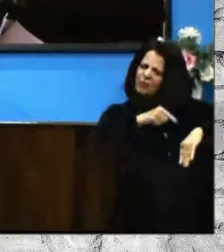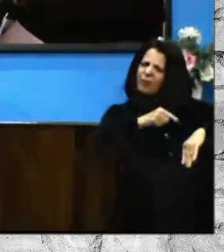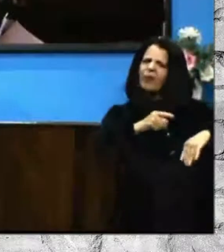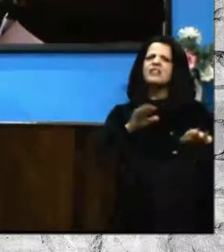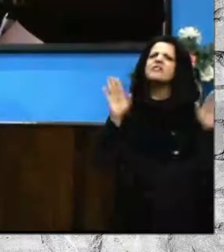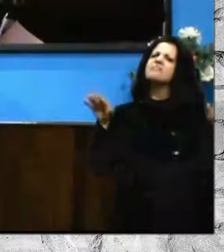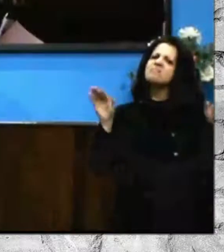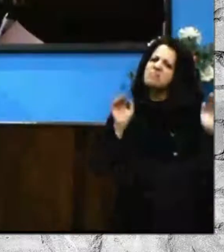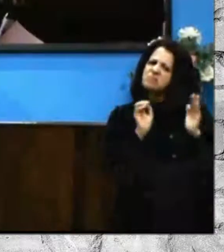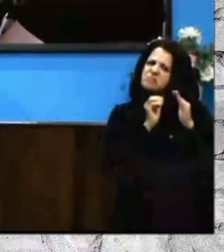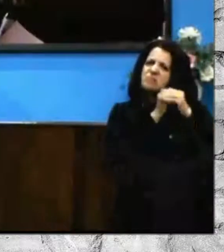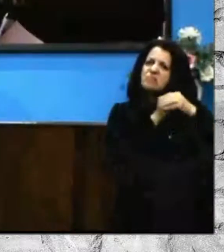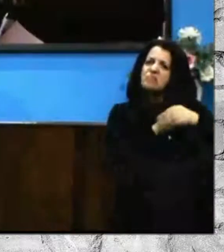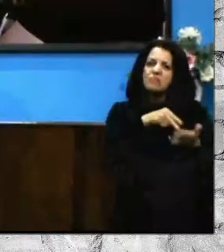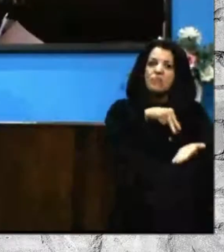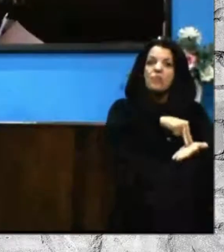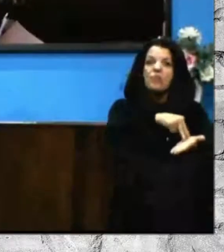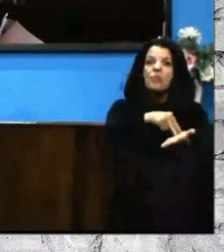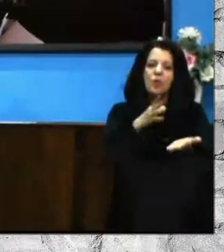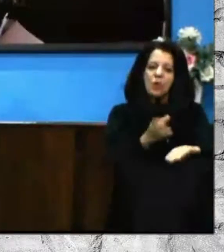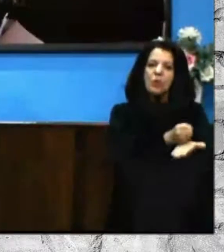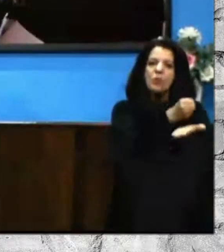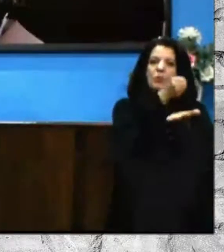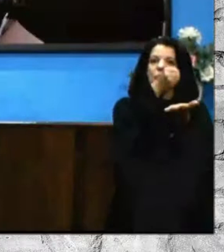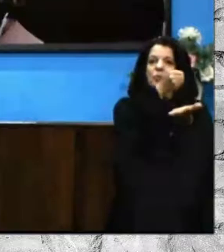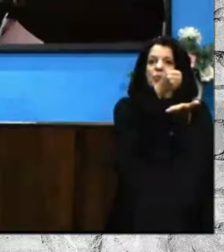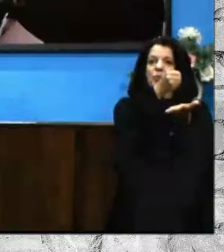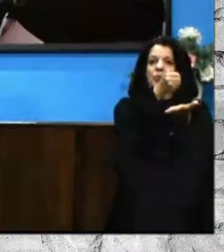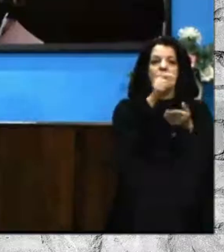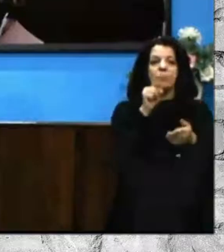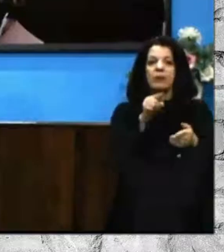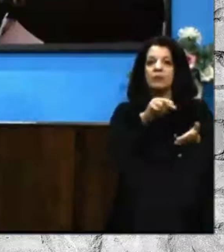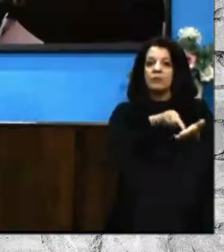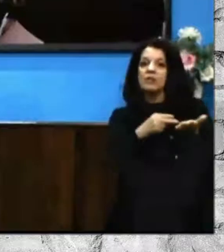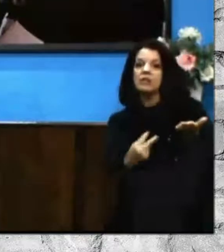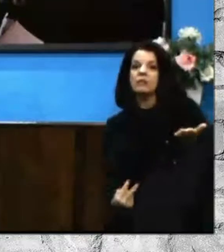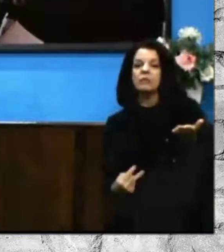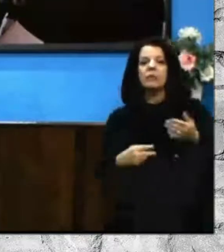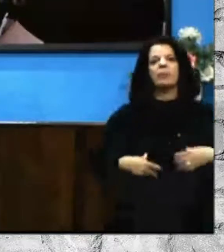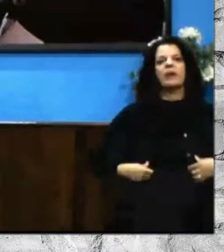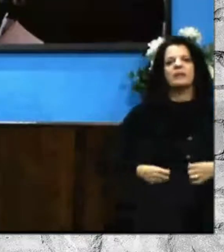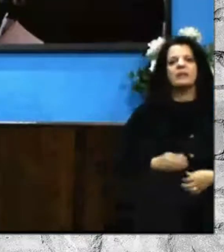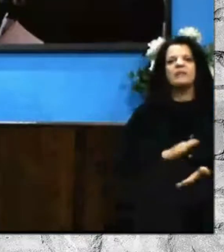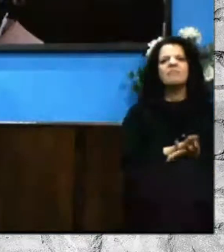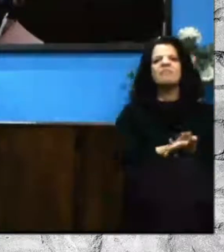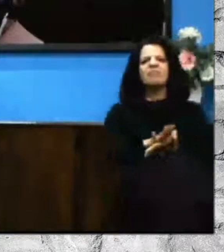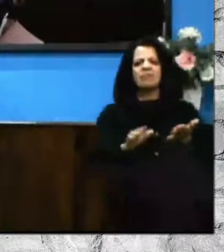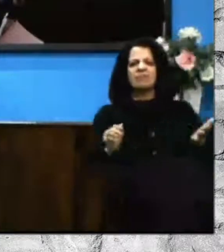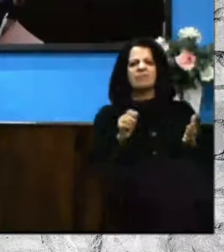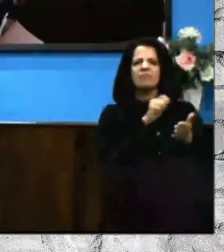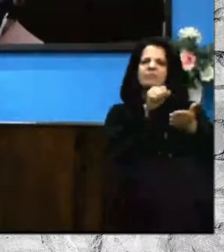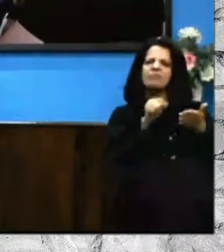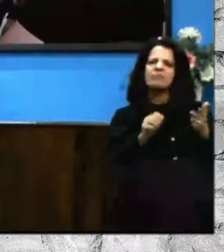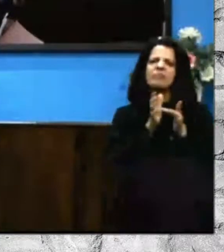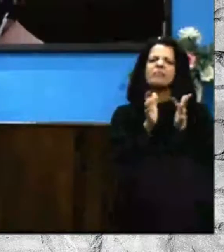hein? E que te sustenham nas mãos, para que você nunca tropece com o seu pé em alguma pedra. Está escrito, Jesus,